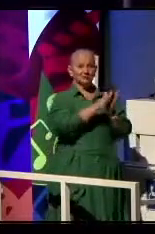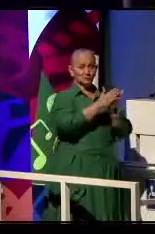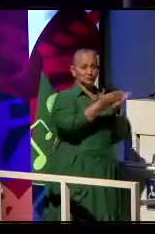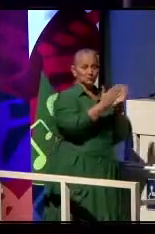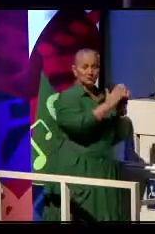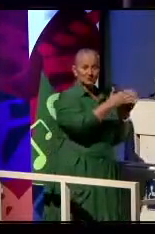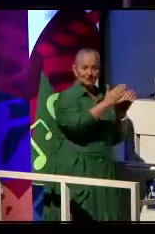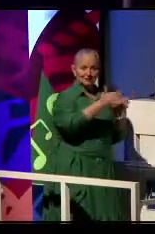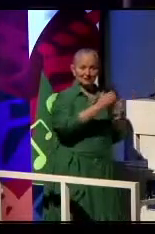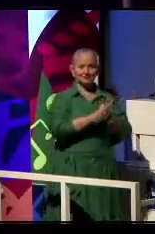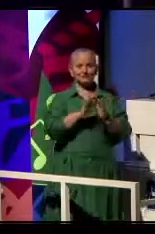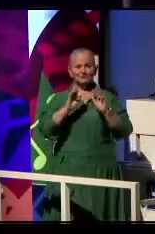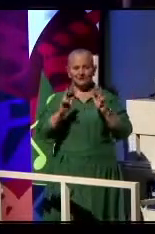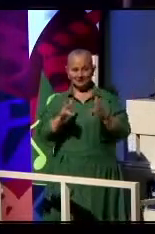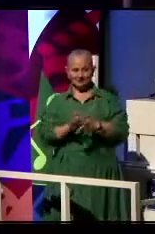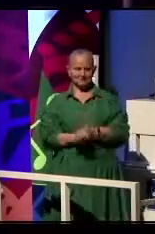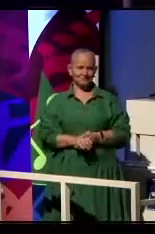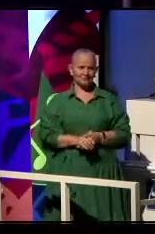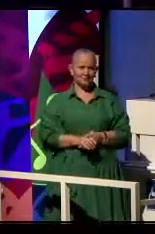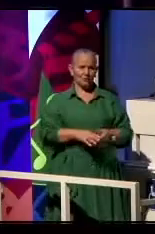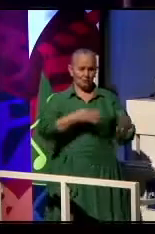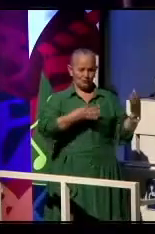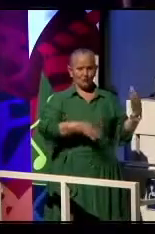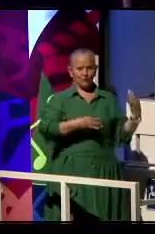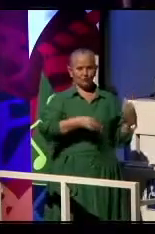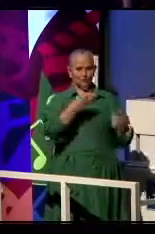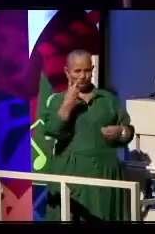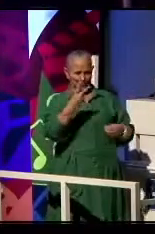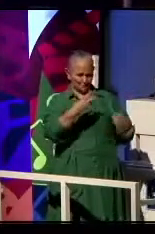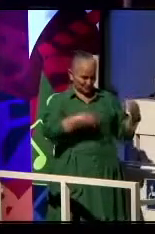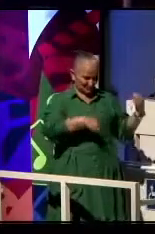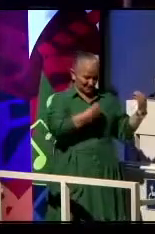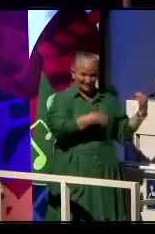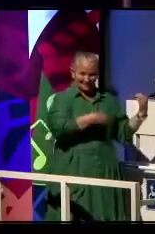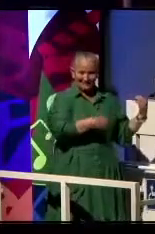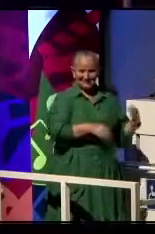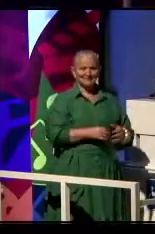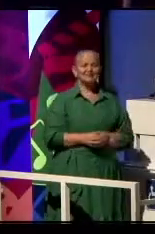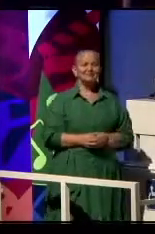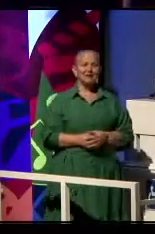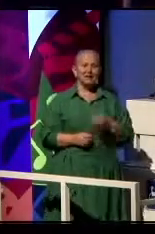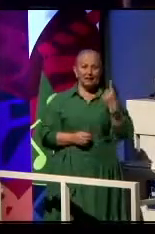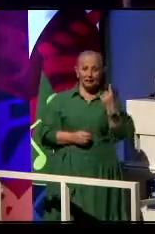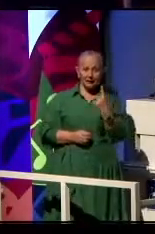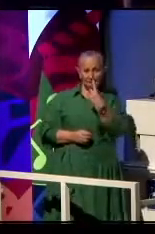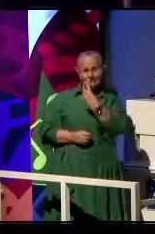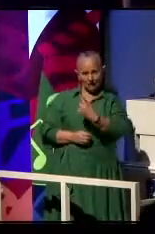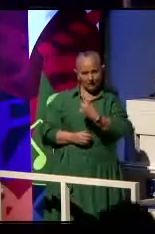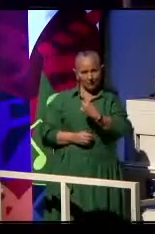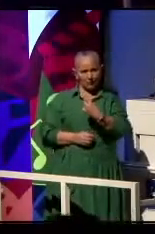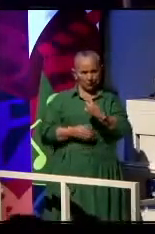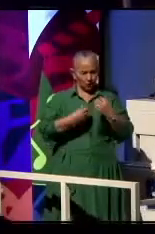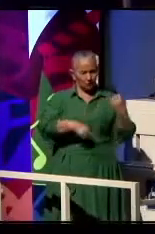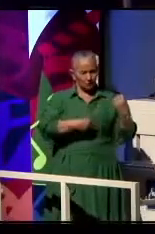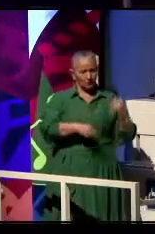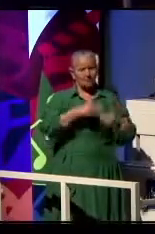viola, né, de 12 cordas, mas eles faziam um revezamento. E cada um que tocava era como se o disco fosse deles. Então, eles colocavam